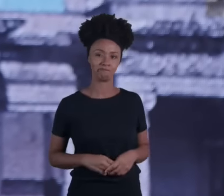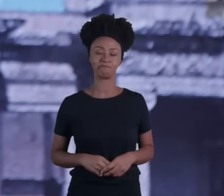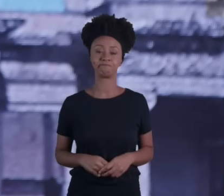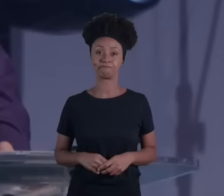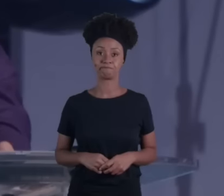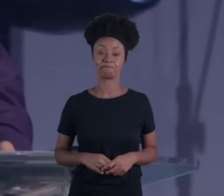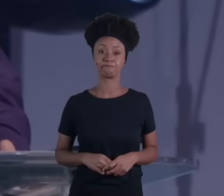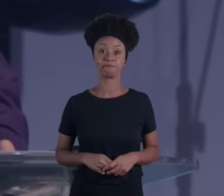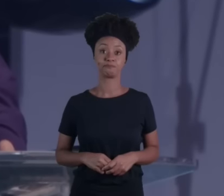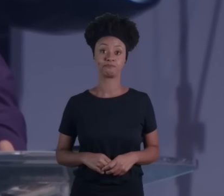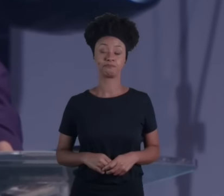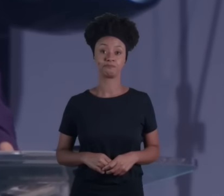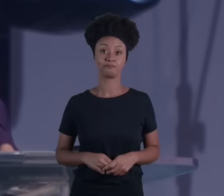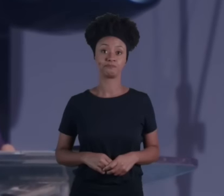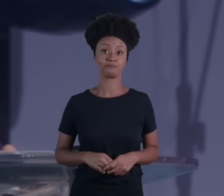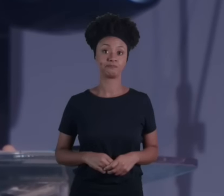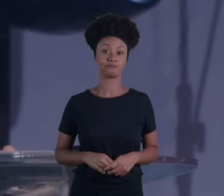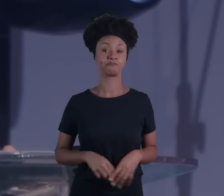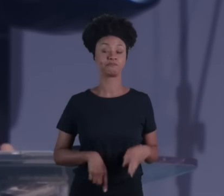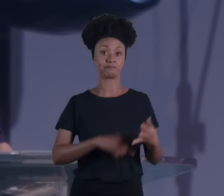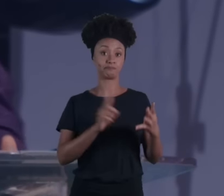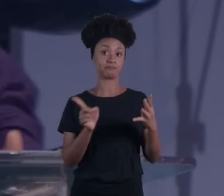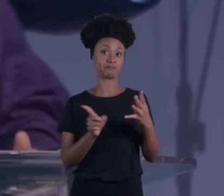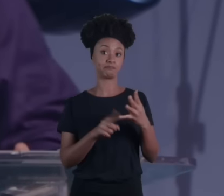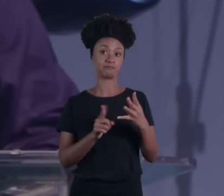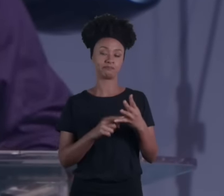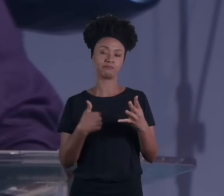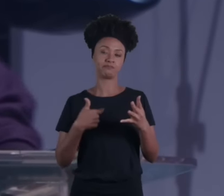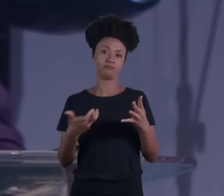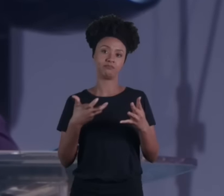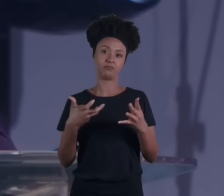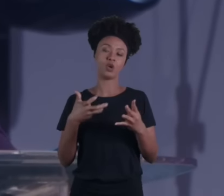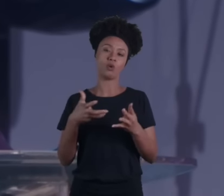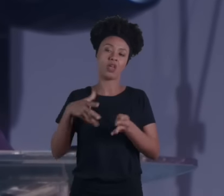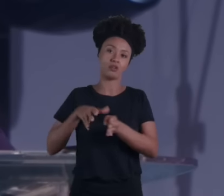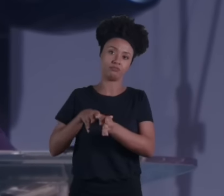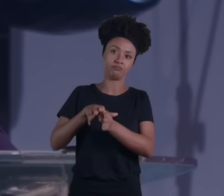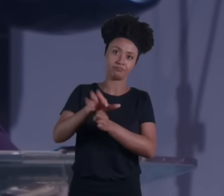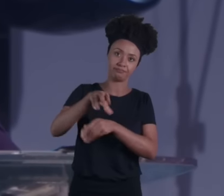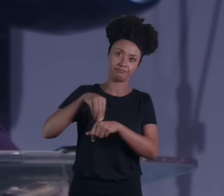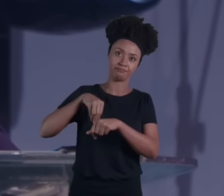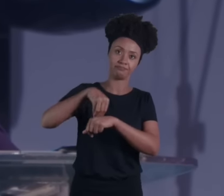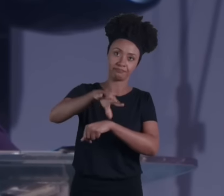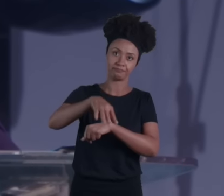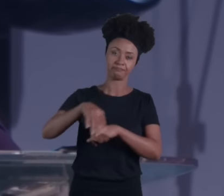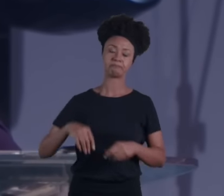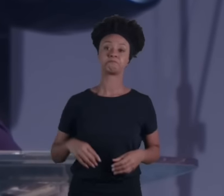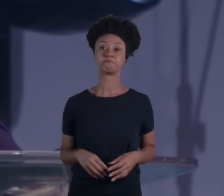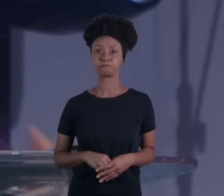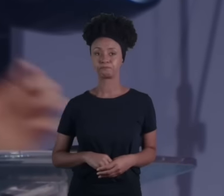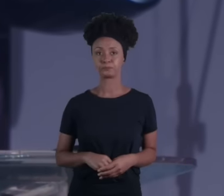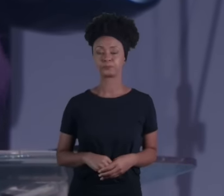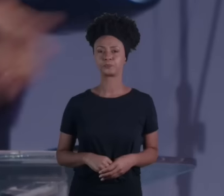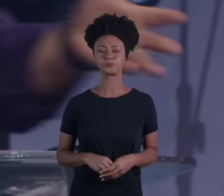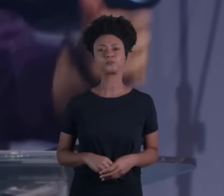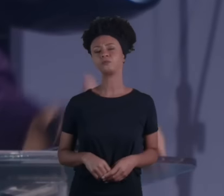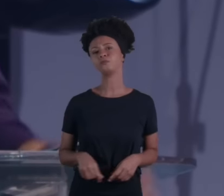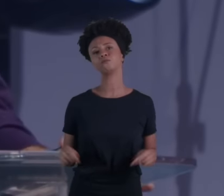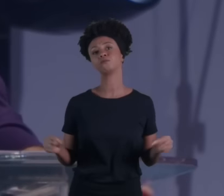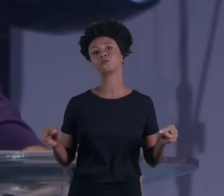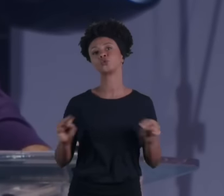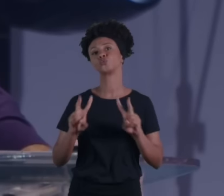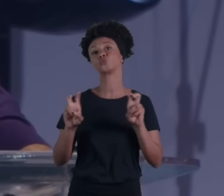E a quarta e última lição que eu quero trazer para vocês no dia de hoje tem a ver com a